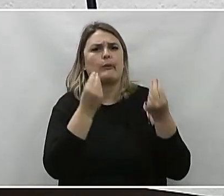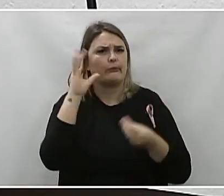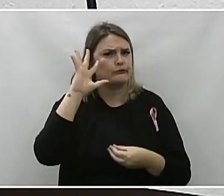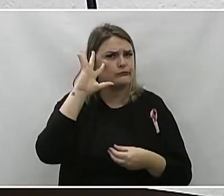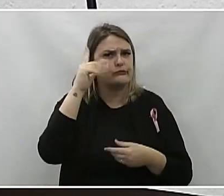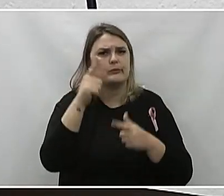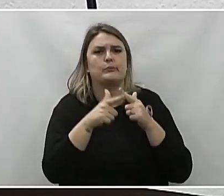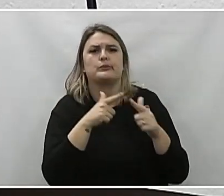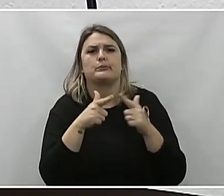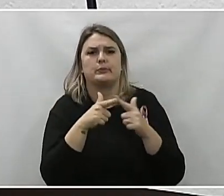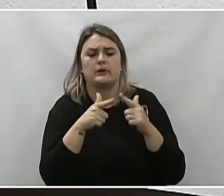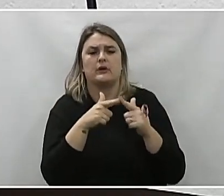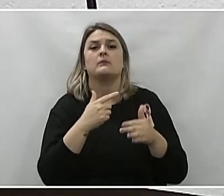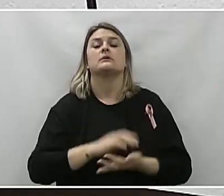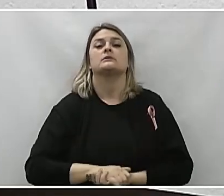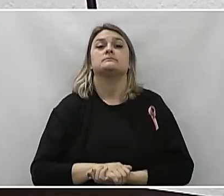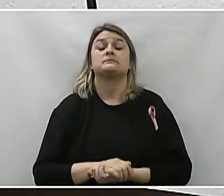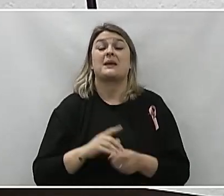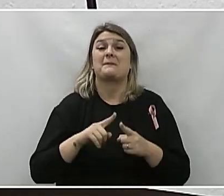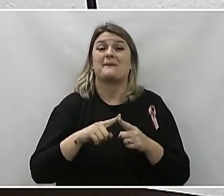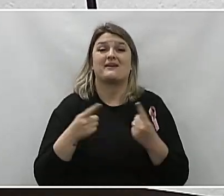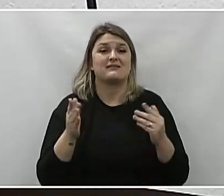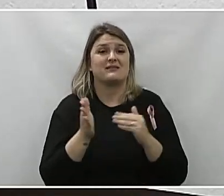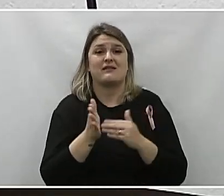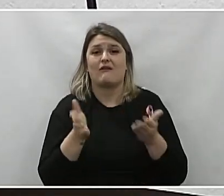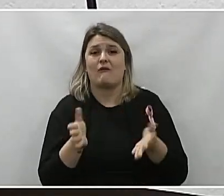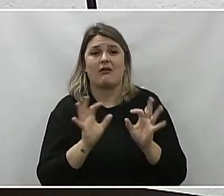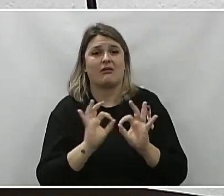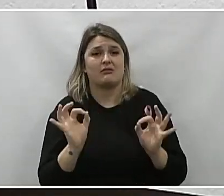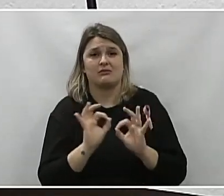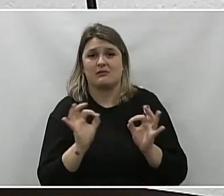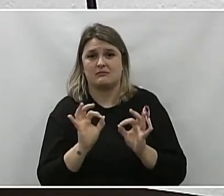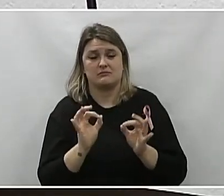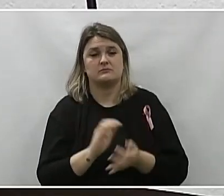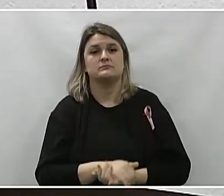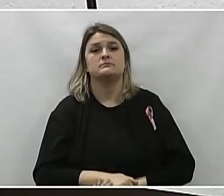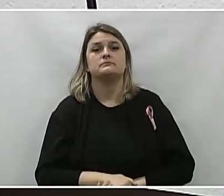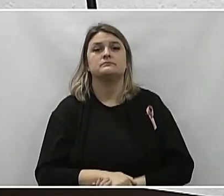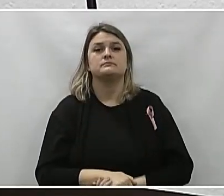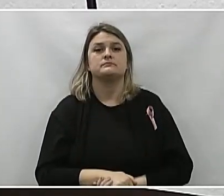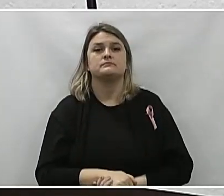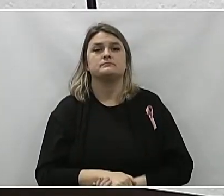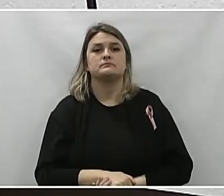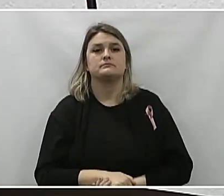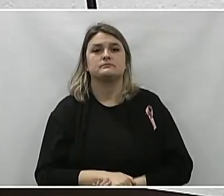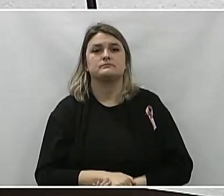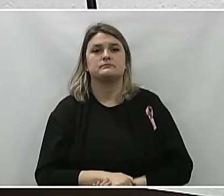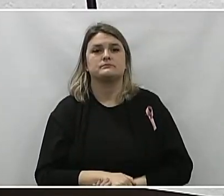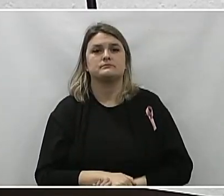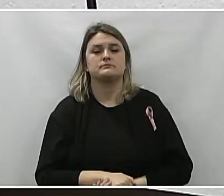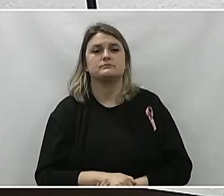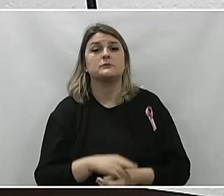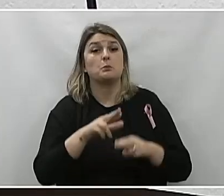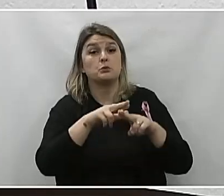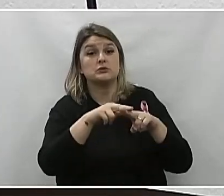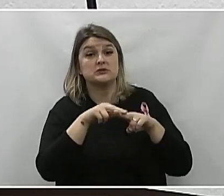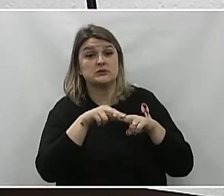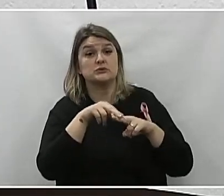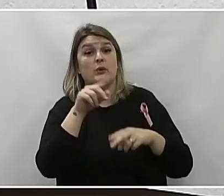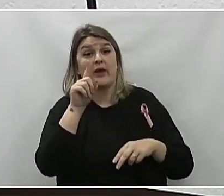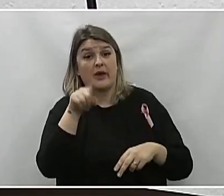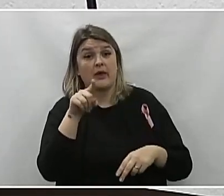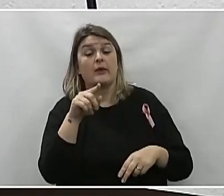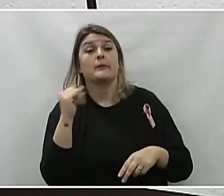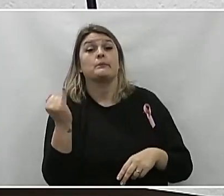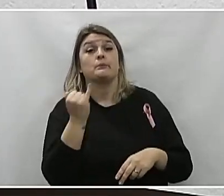Que resolveria o problema mas nada foi feito de concreto até hoje por isso é tão